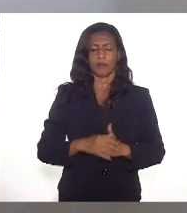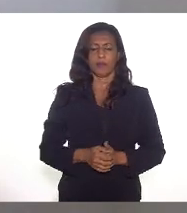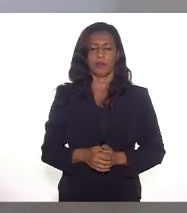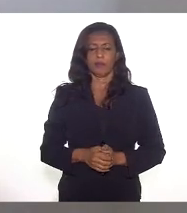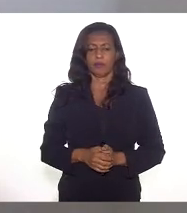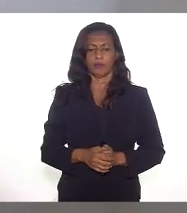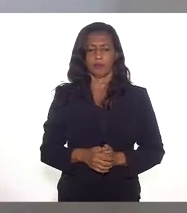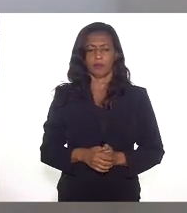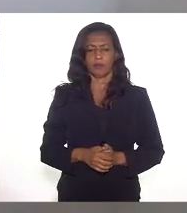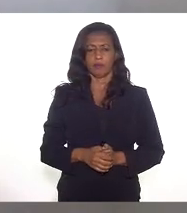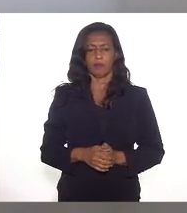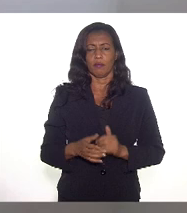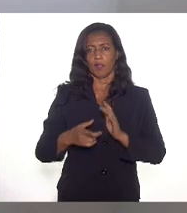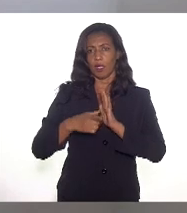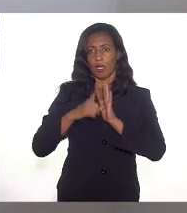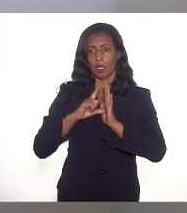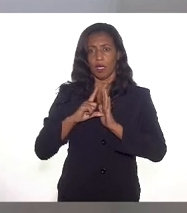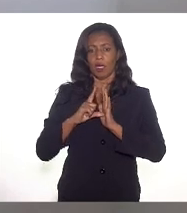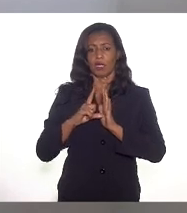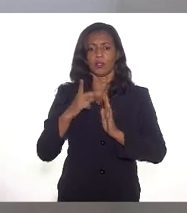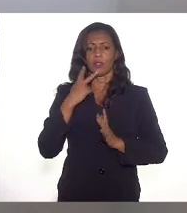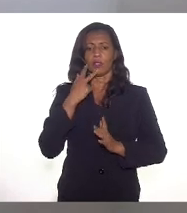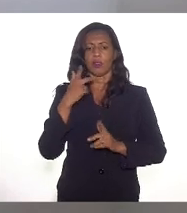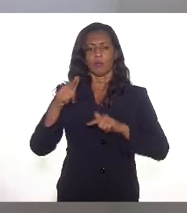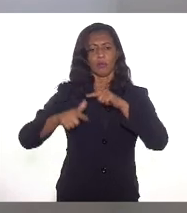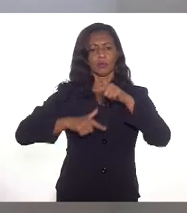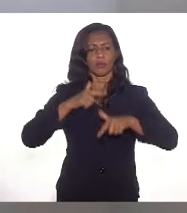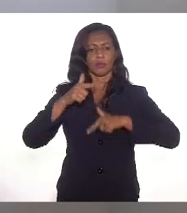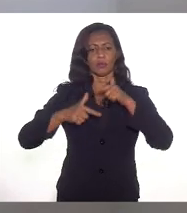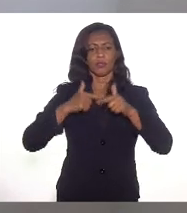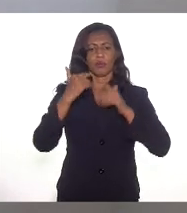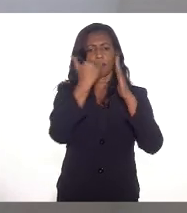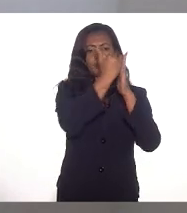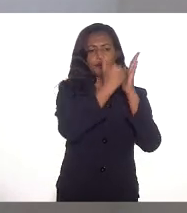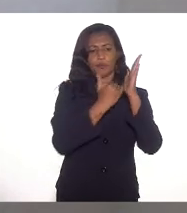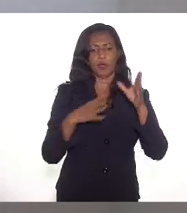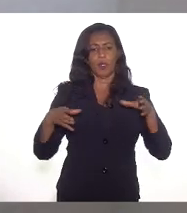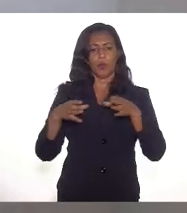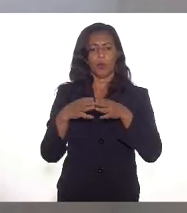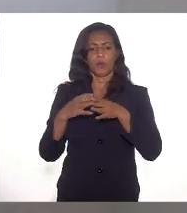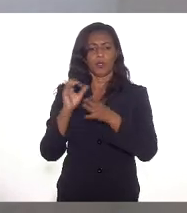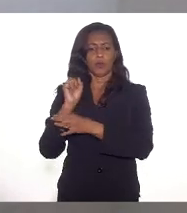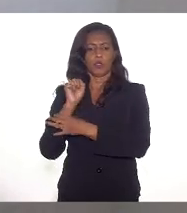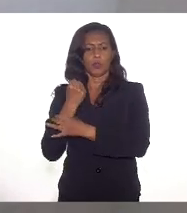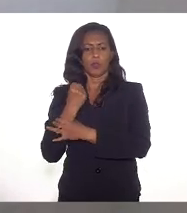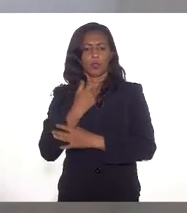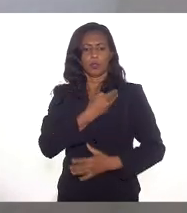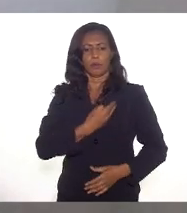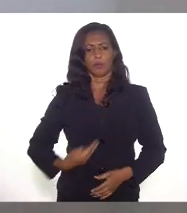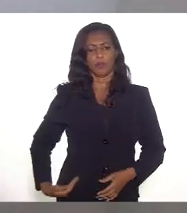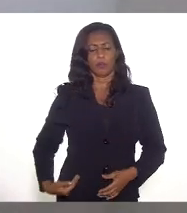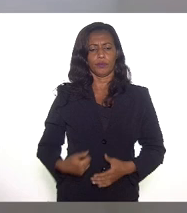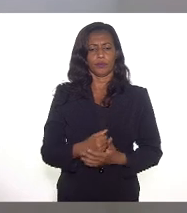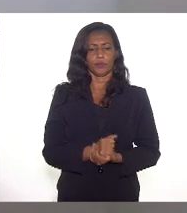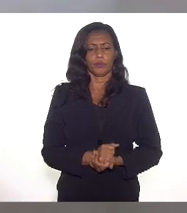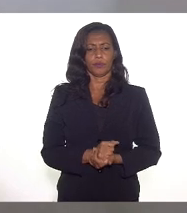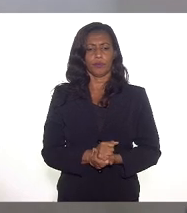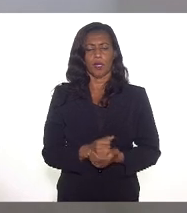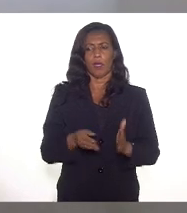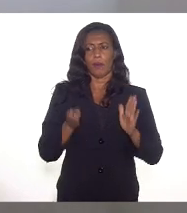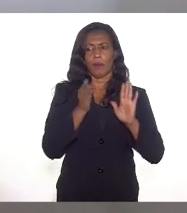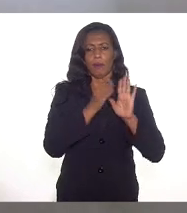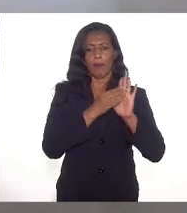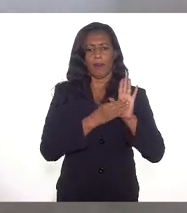9. Mas antes, eu quero chamar os trabalhos à ordem e convocar a Comissão de Segurança Pública para emitir o